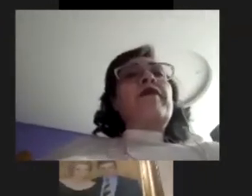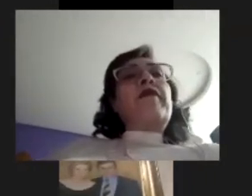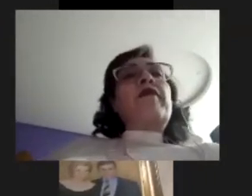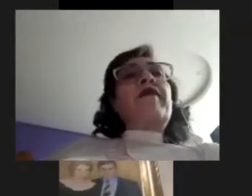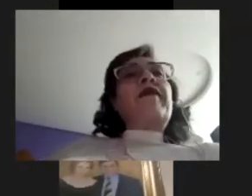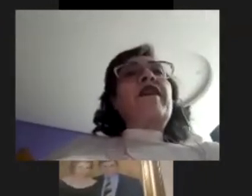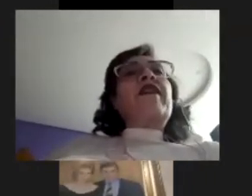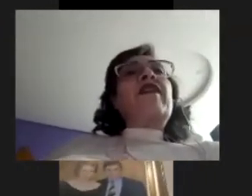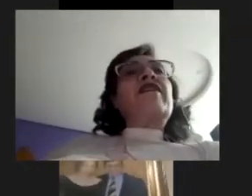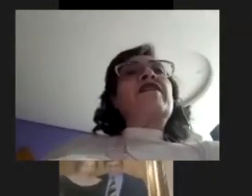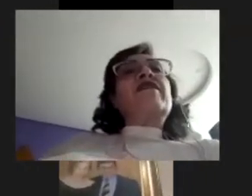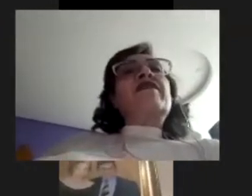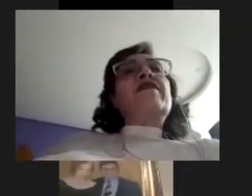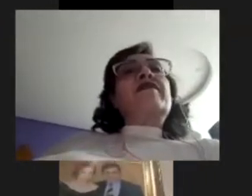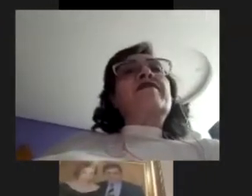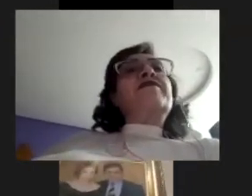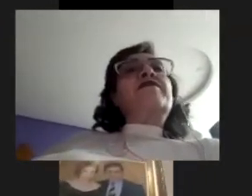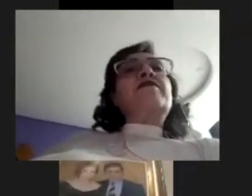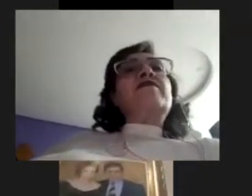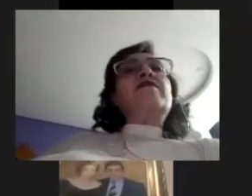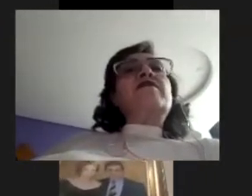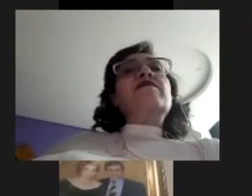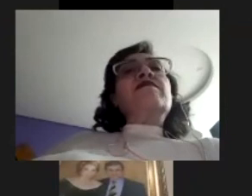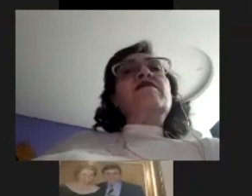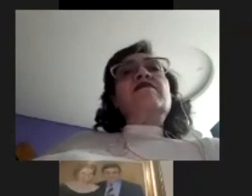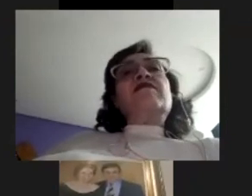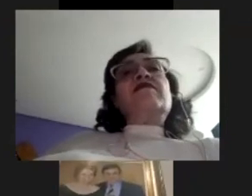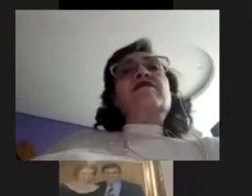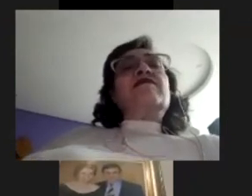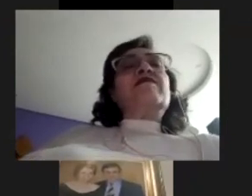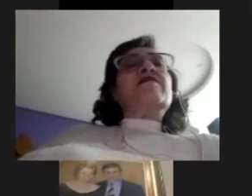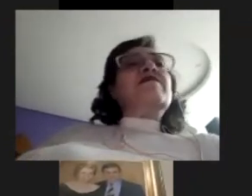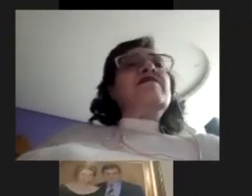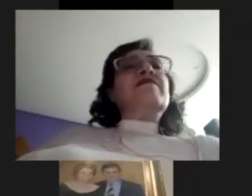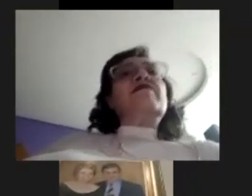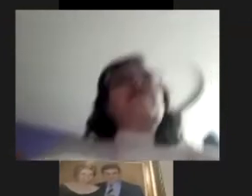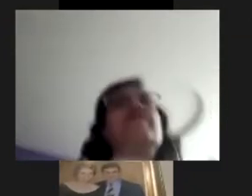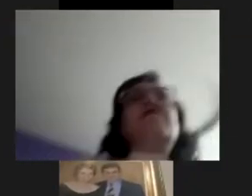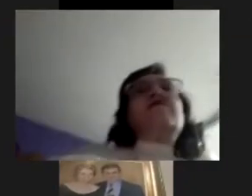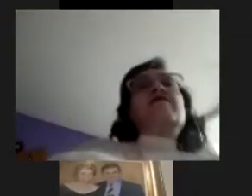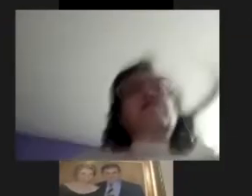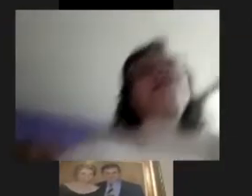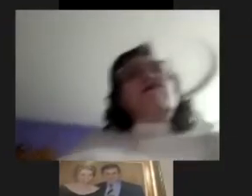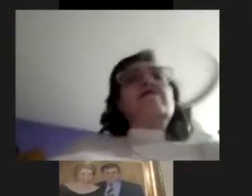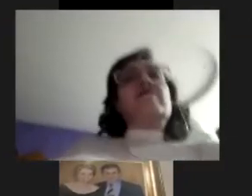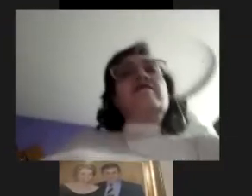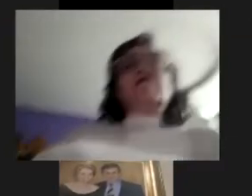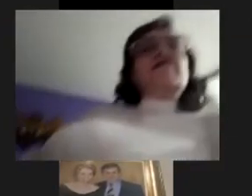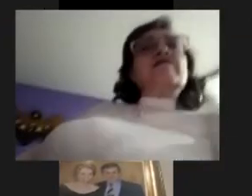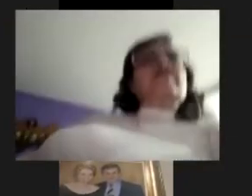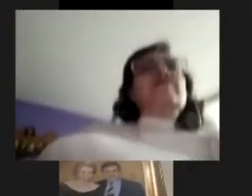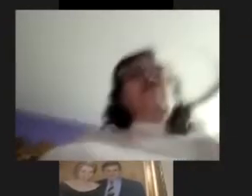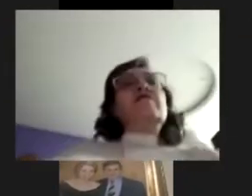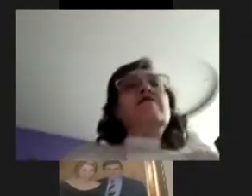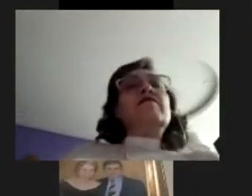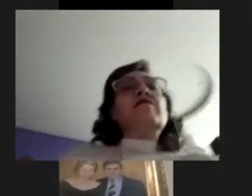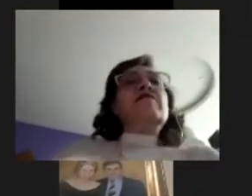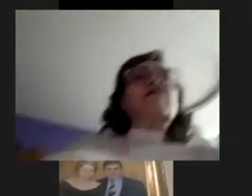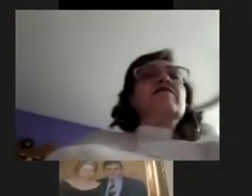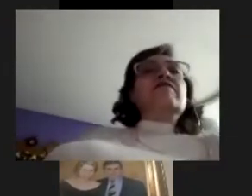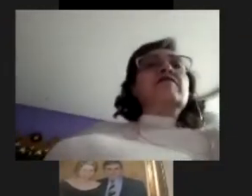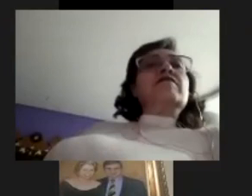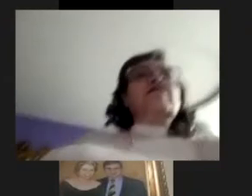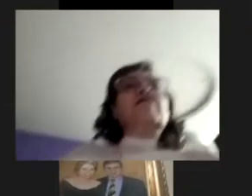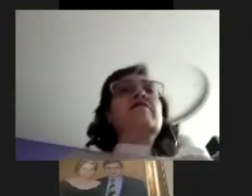E aí, assim, isso vem uma coisa muito importante, que é que, em média, pessoal, você vai comer